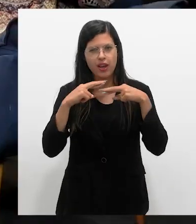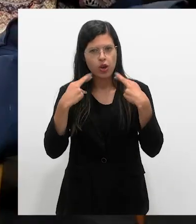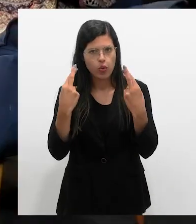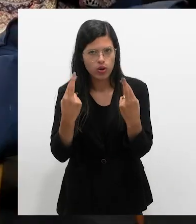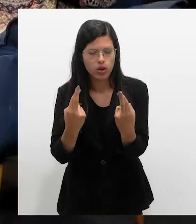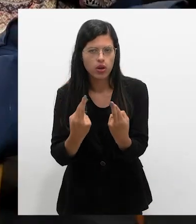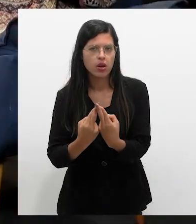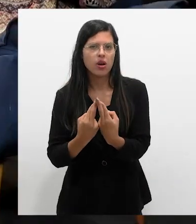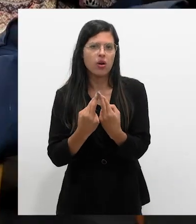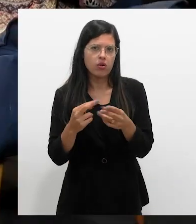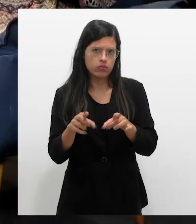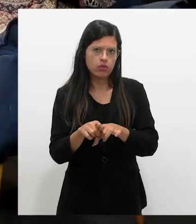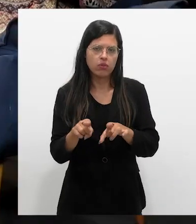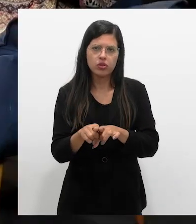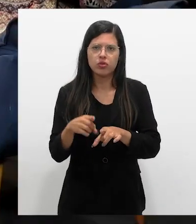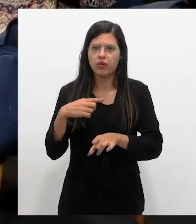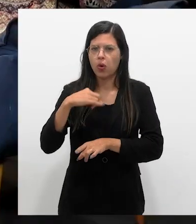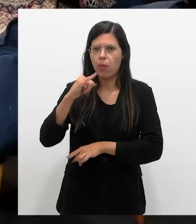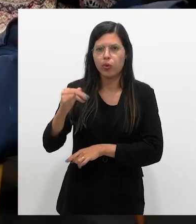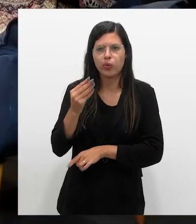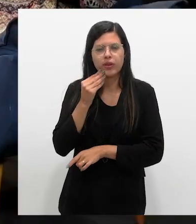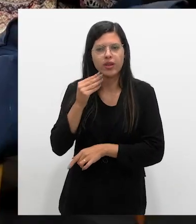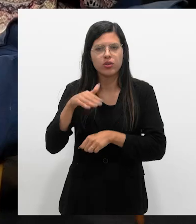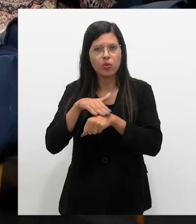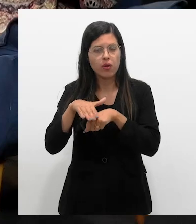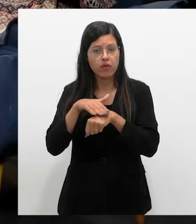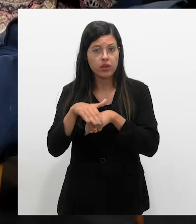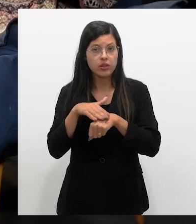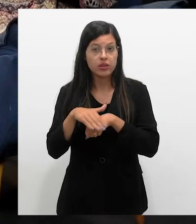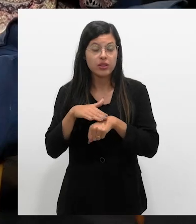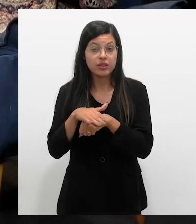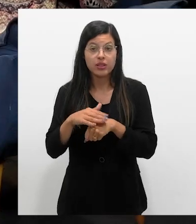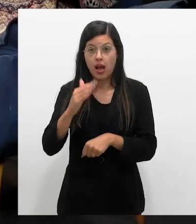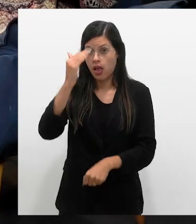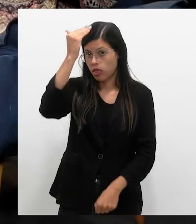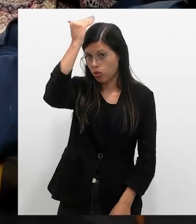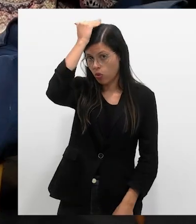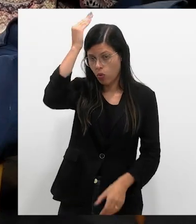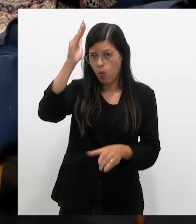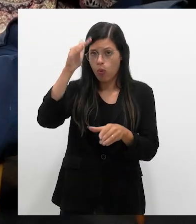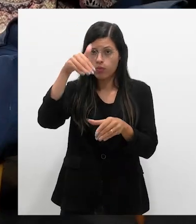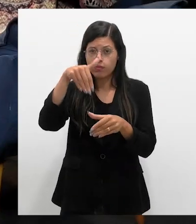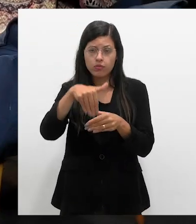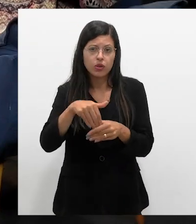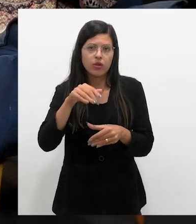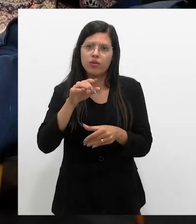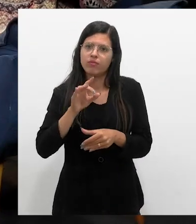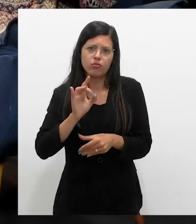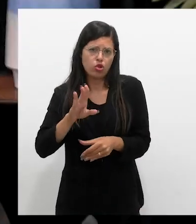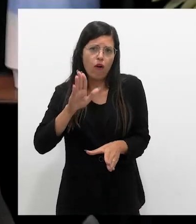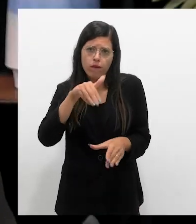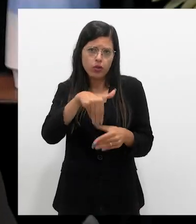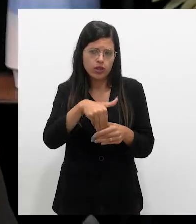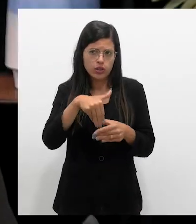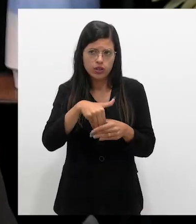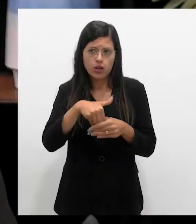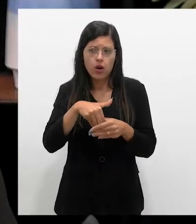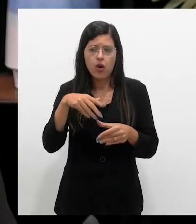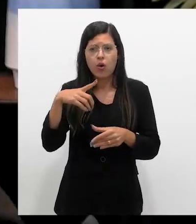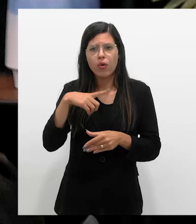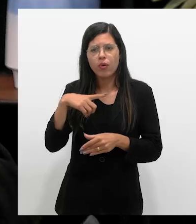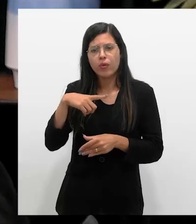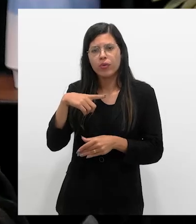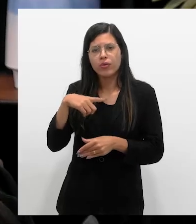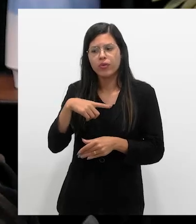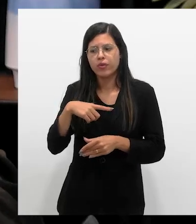também teve uma série de reuniões gerais dos cardeais. Ali eles tiveram mais oportunidade de conversar. No conclave é mais a votação propriamente dita.